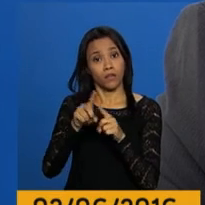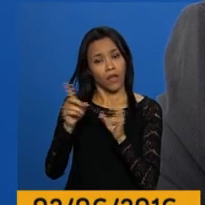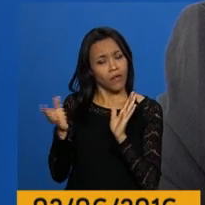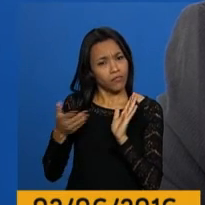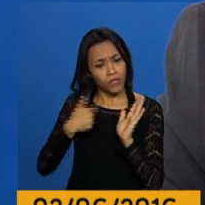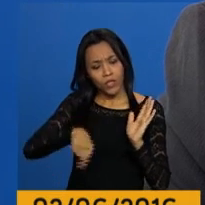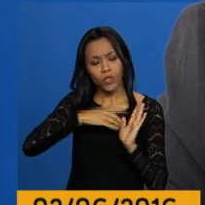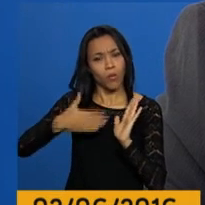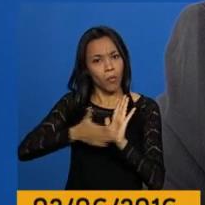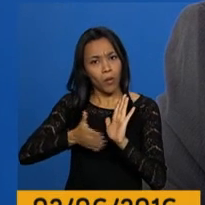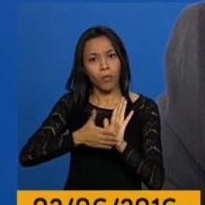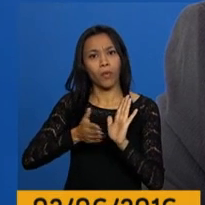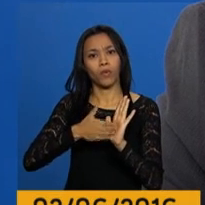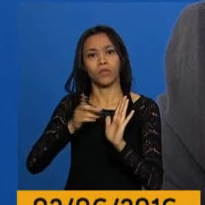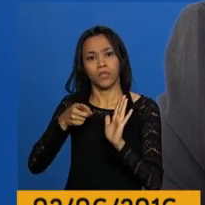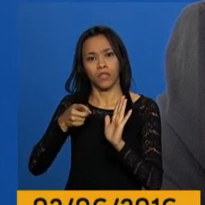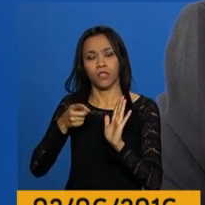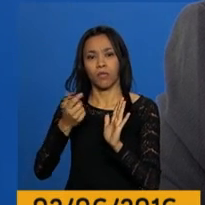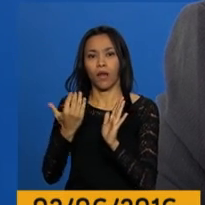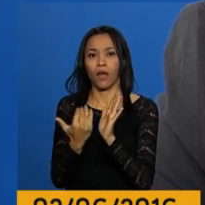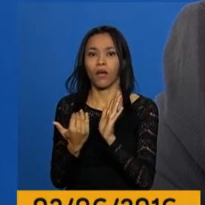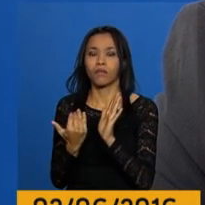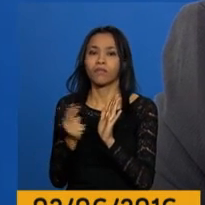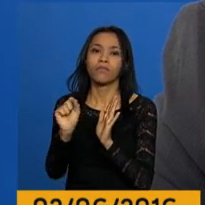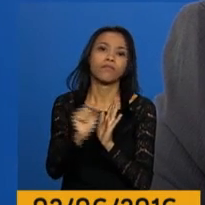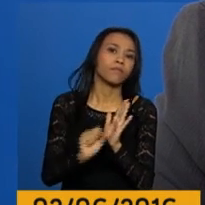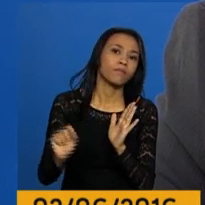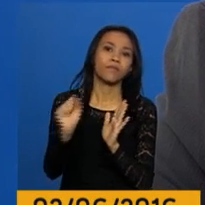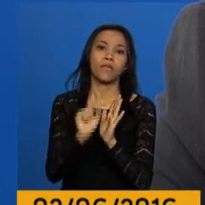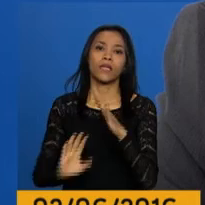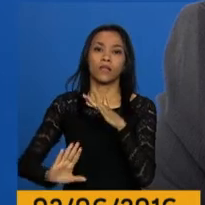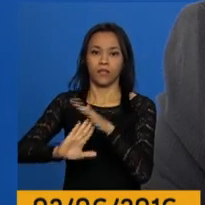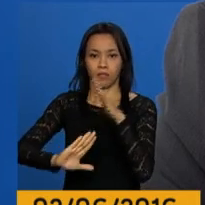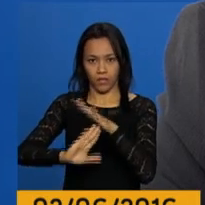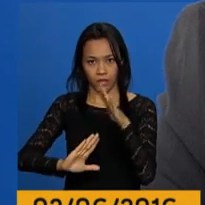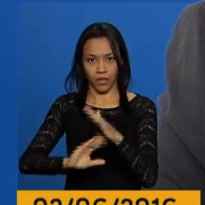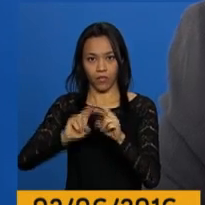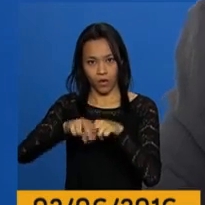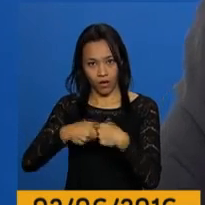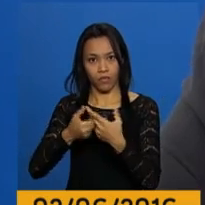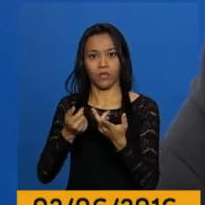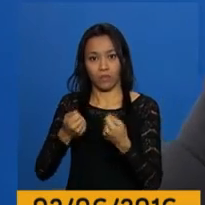regra para o crescimento das despesas doravante, que seria limitar pela inflação.